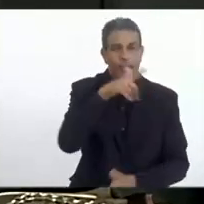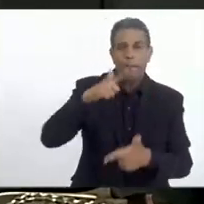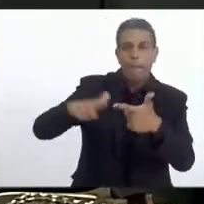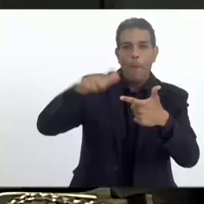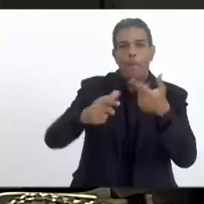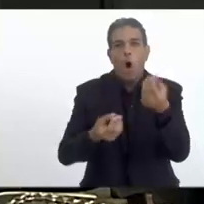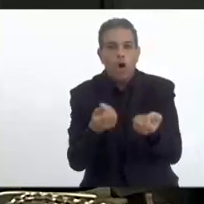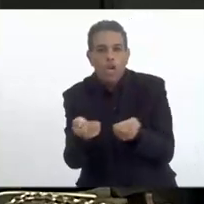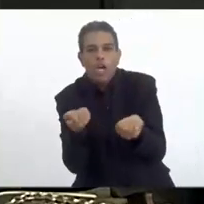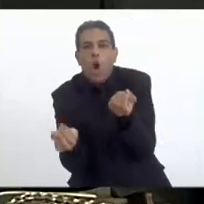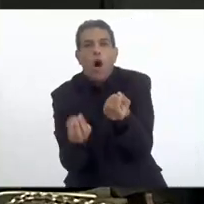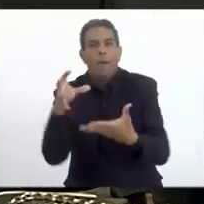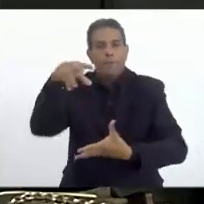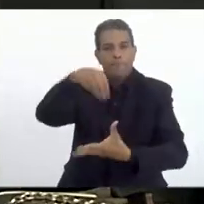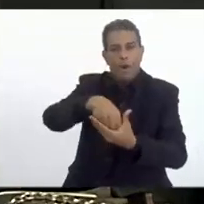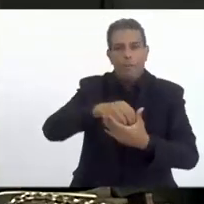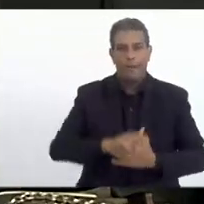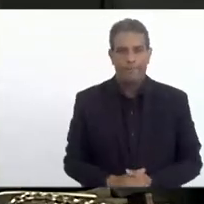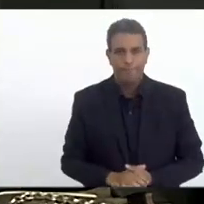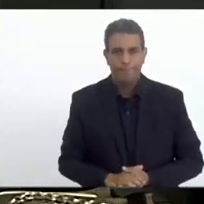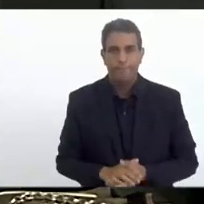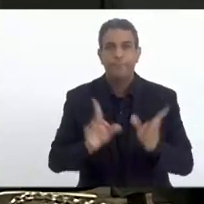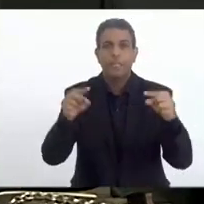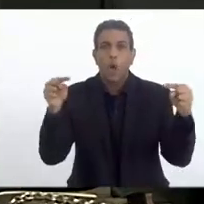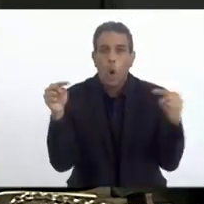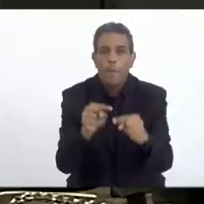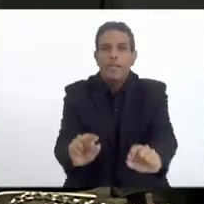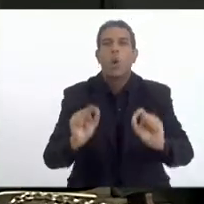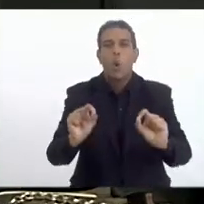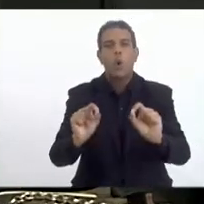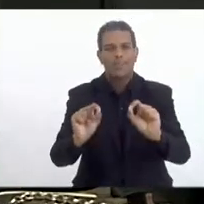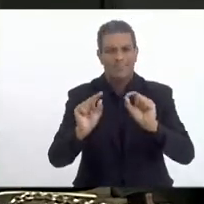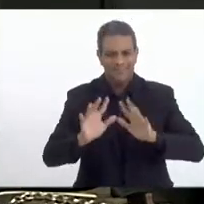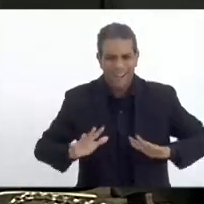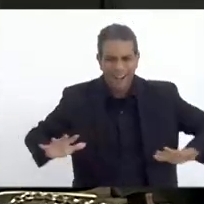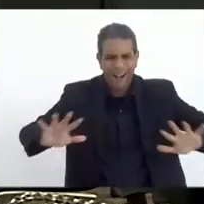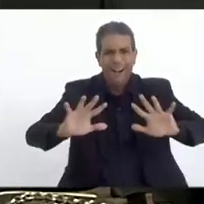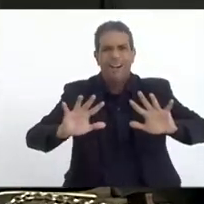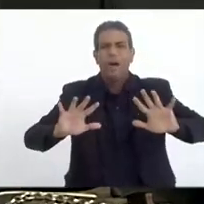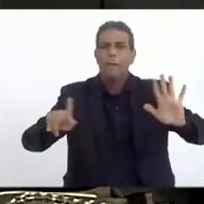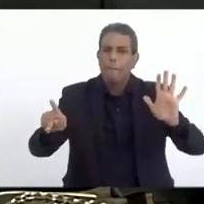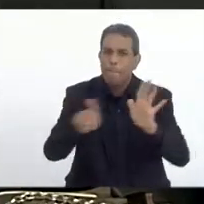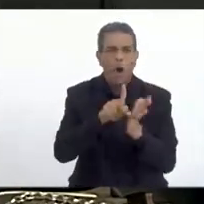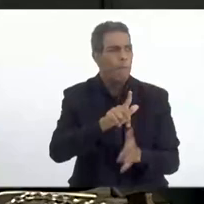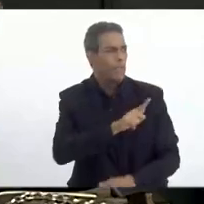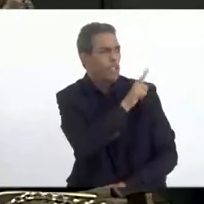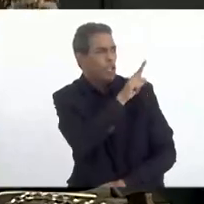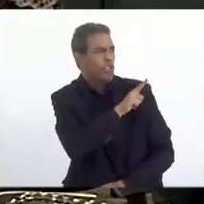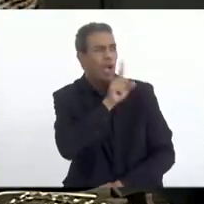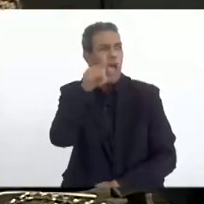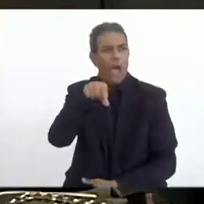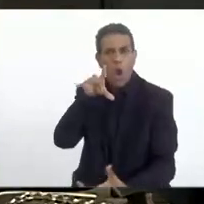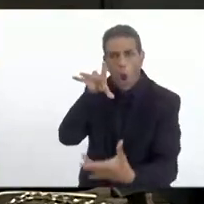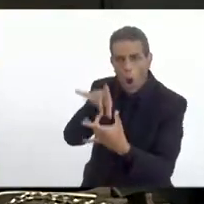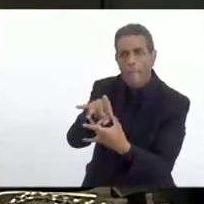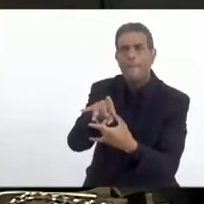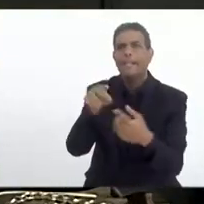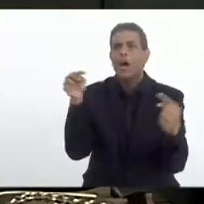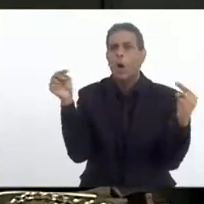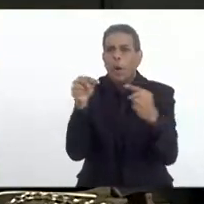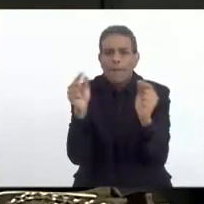sabe gerenciar. E isso não é só do gestor. Isso é porque